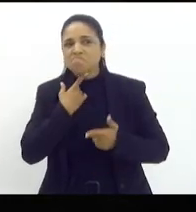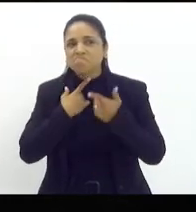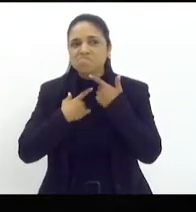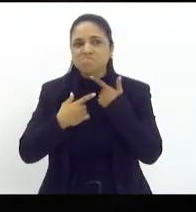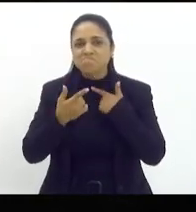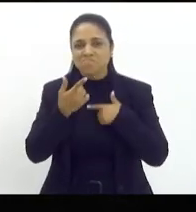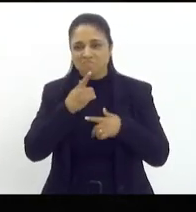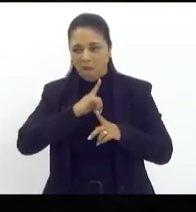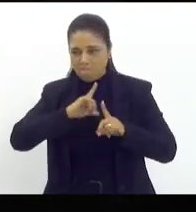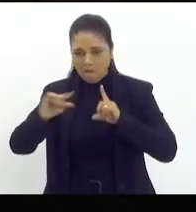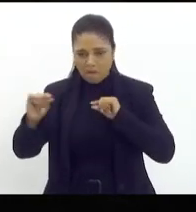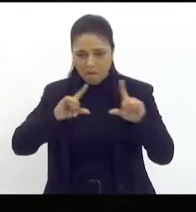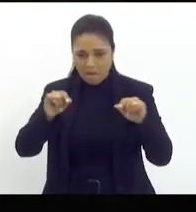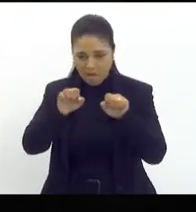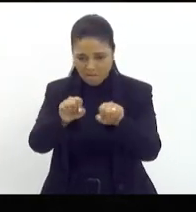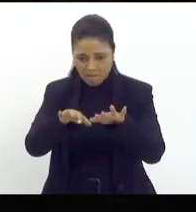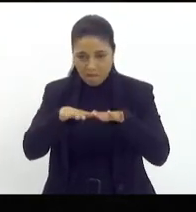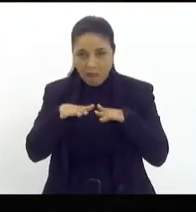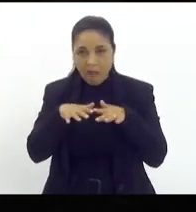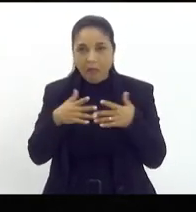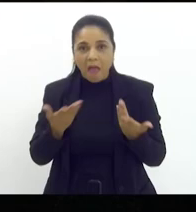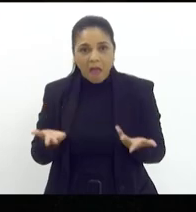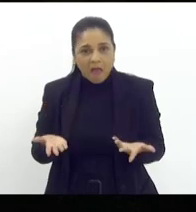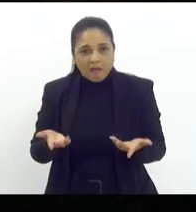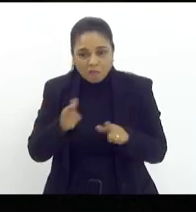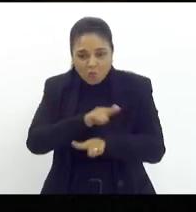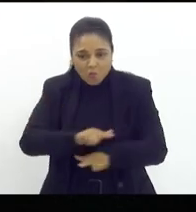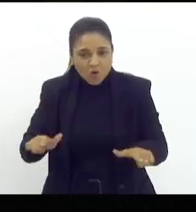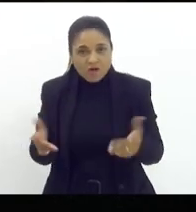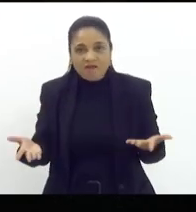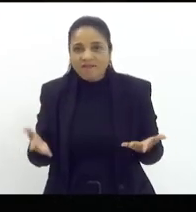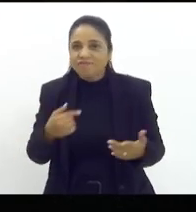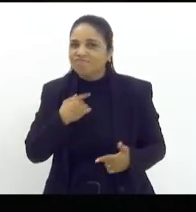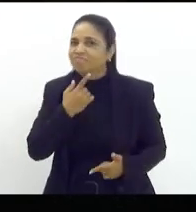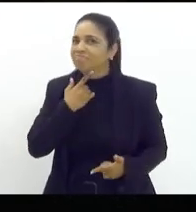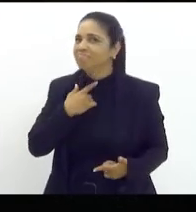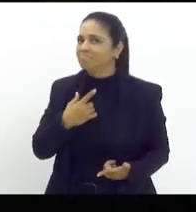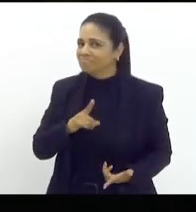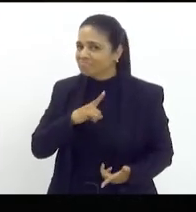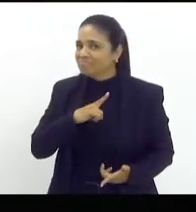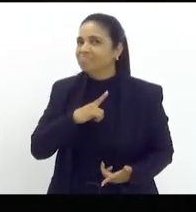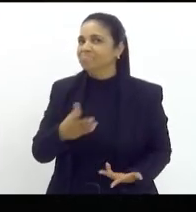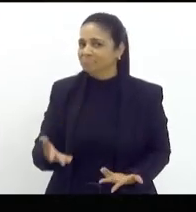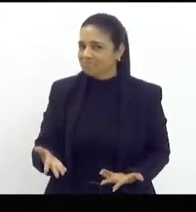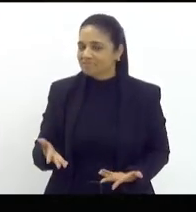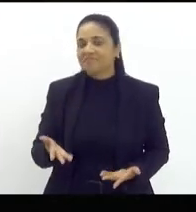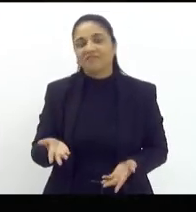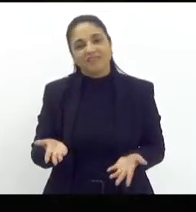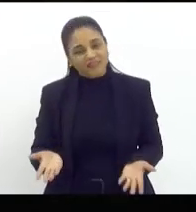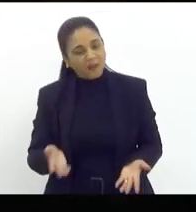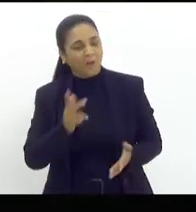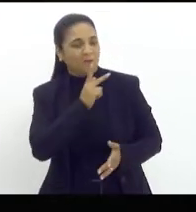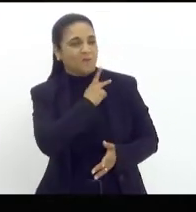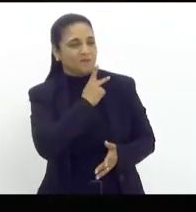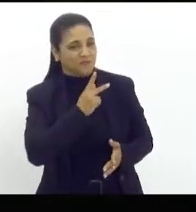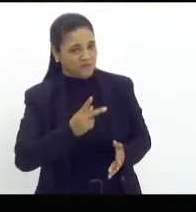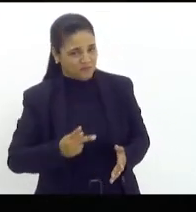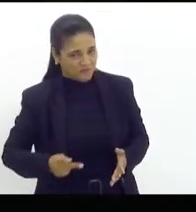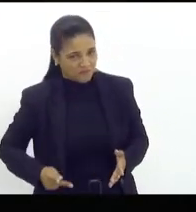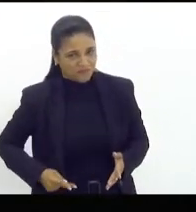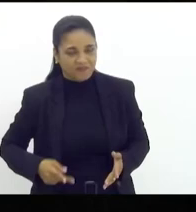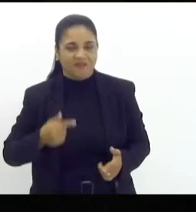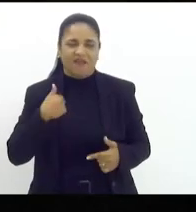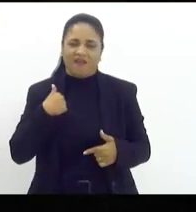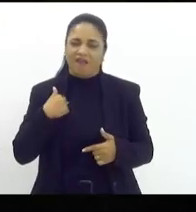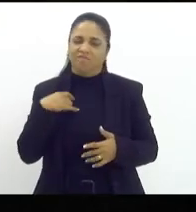gente fazia de vez o plenário Mas a senhora Presidente eu venho